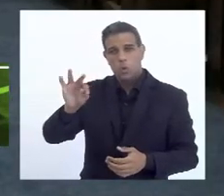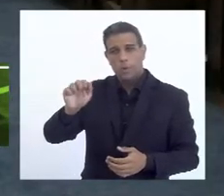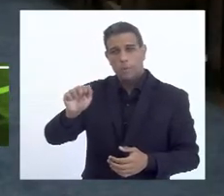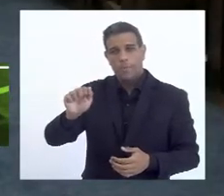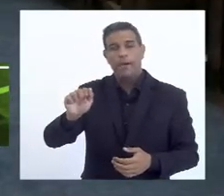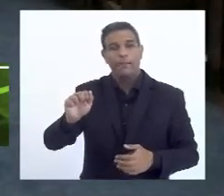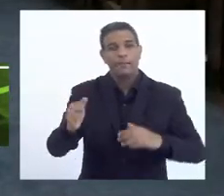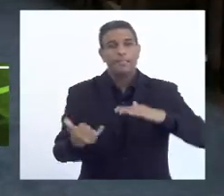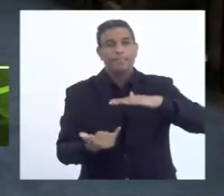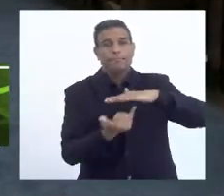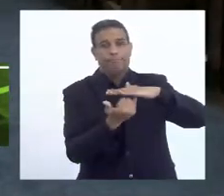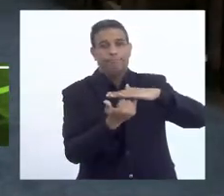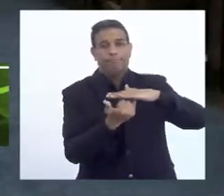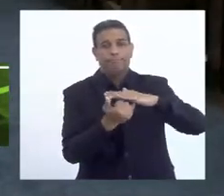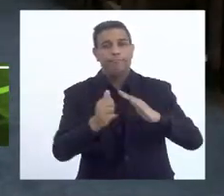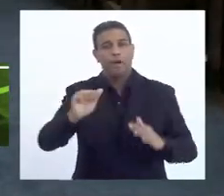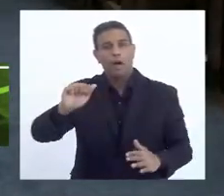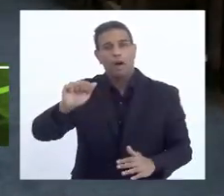é do Instituto Alziras,